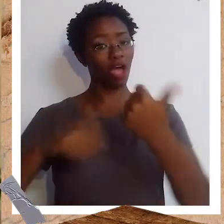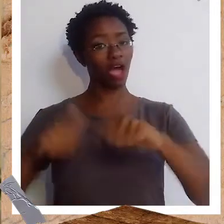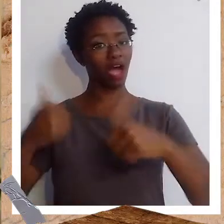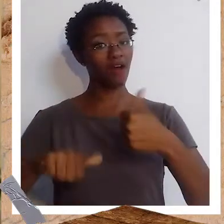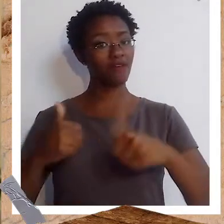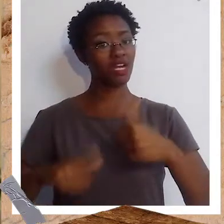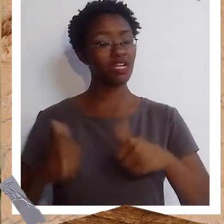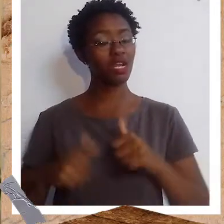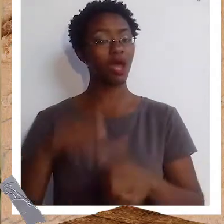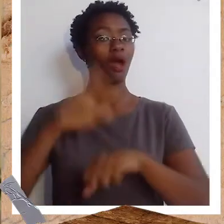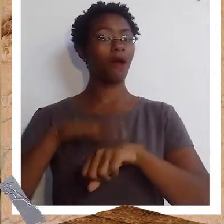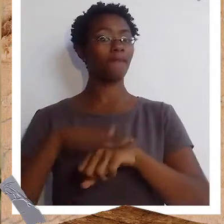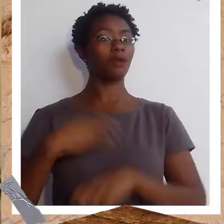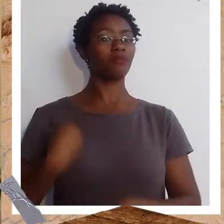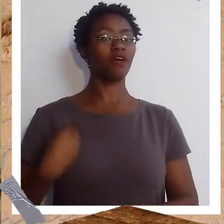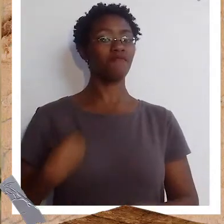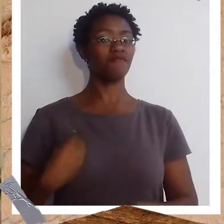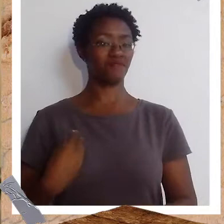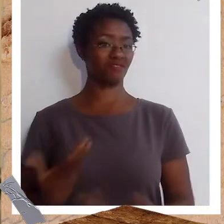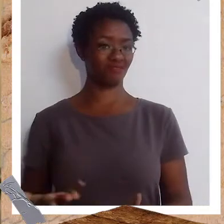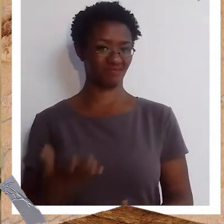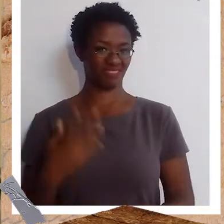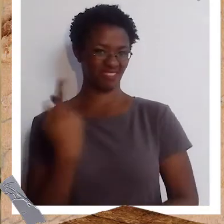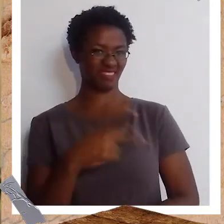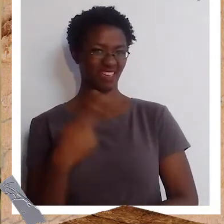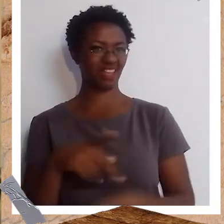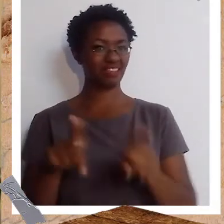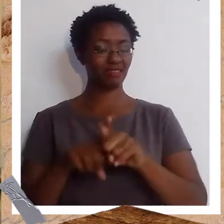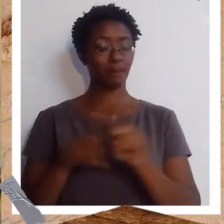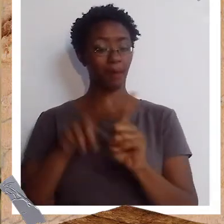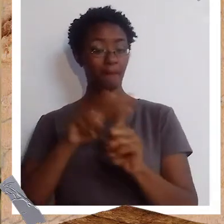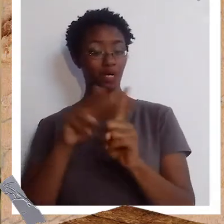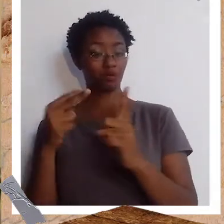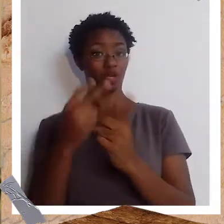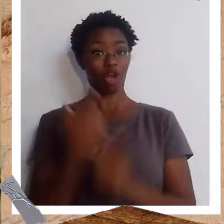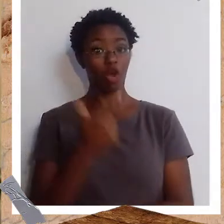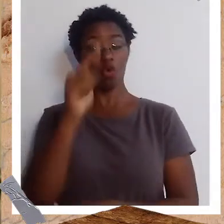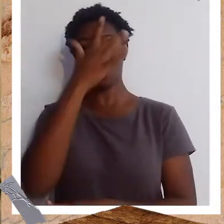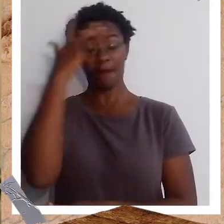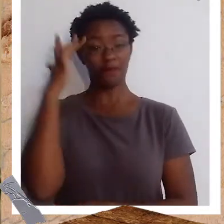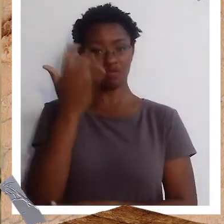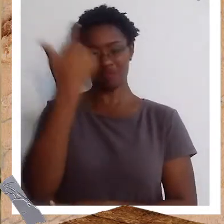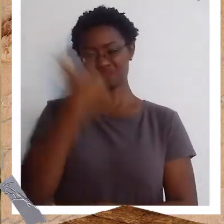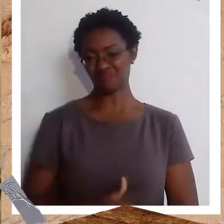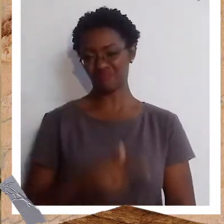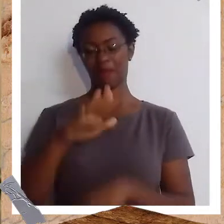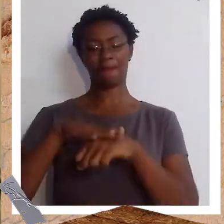está analisando a própria maneira como estão lendo ela. Então, tem detalhes deliciosos, por exemplo, em que ela